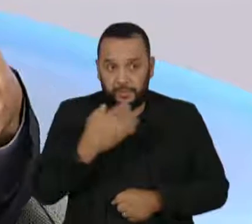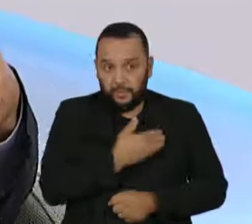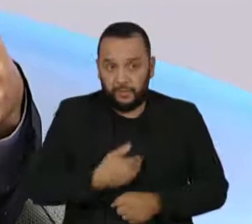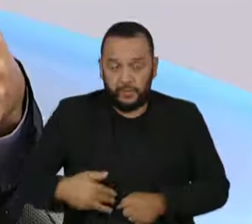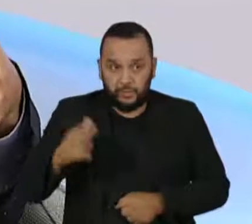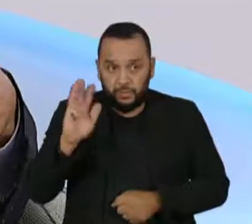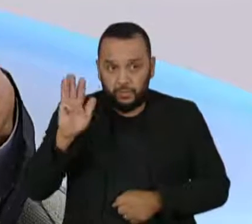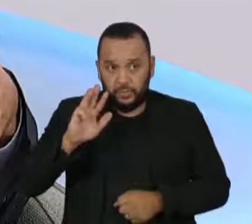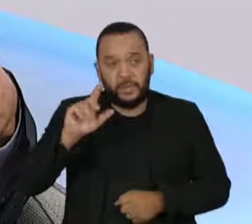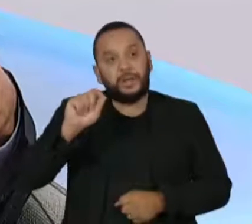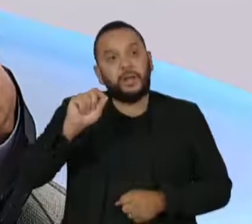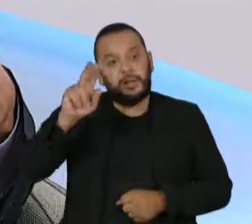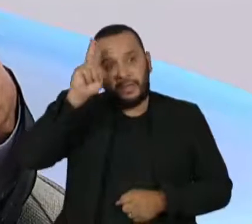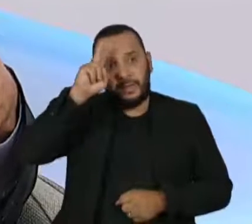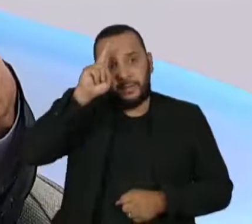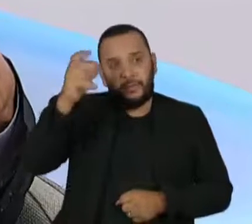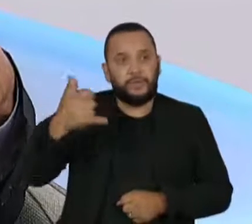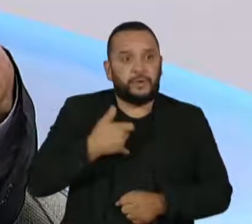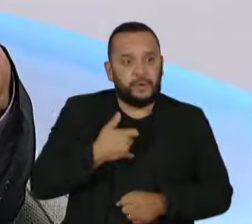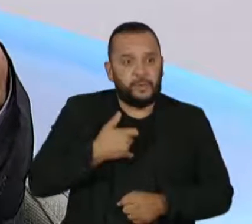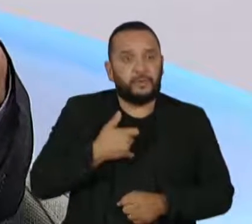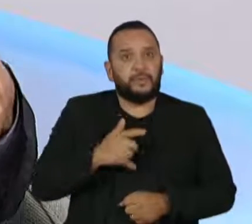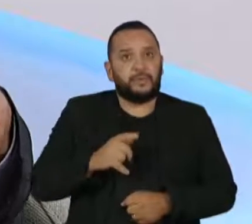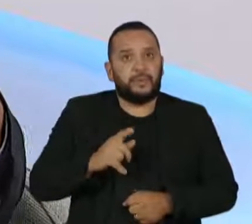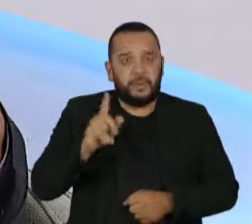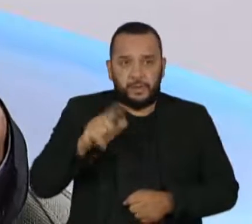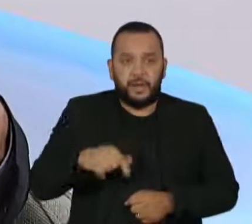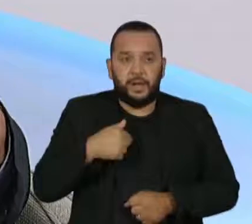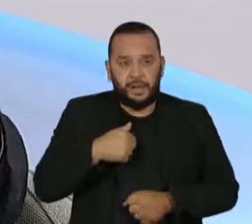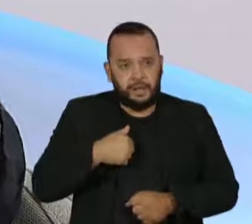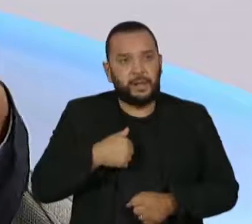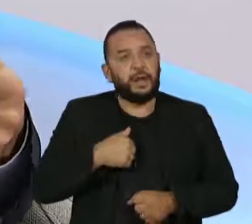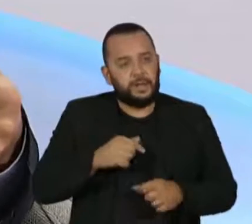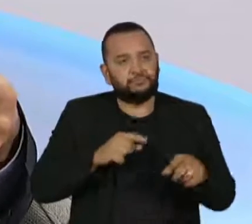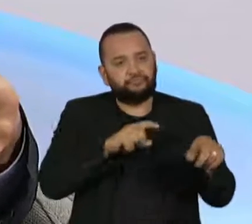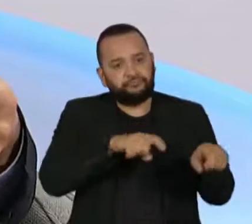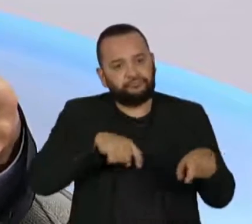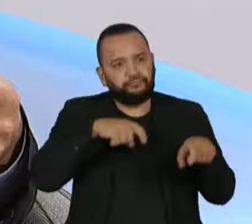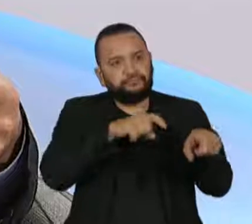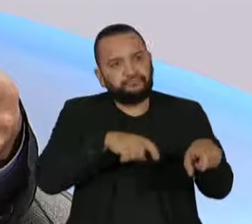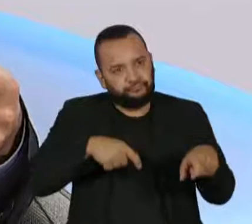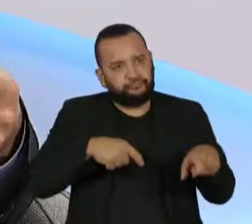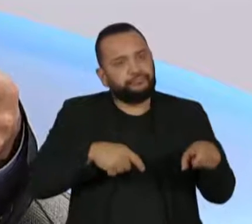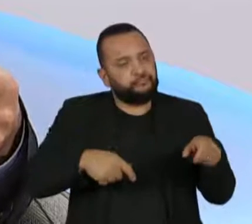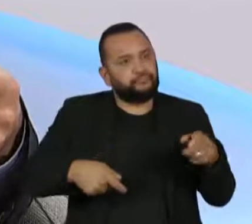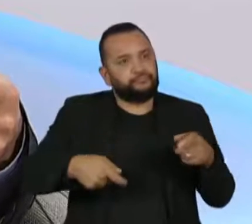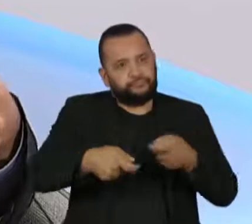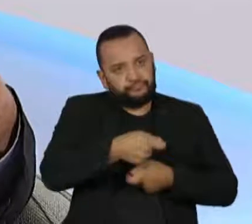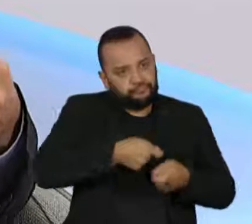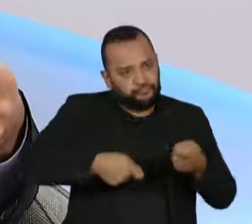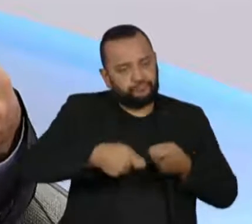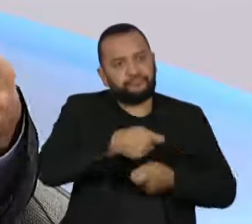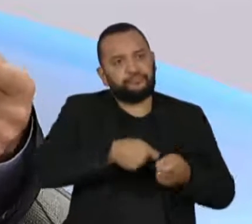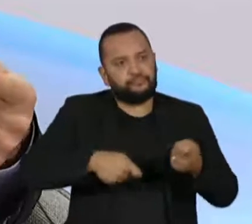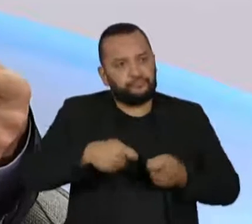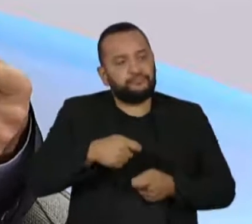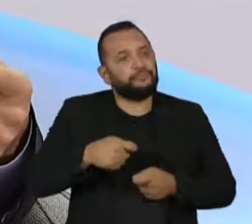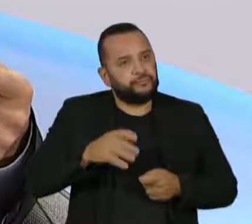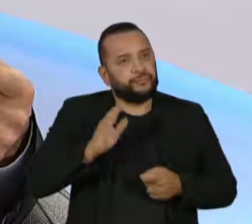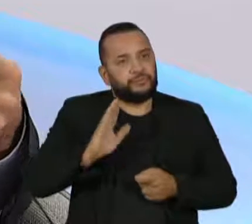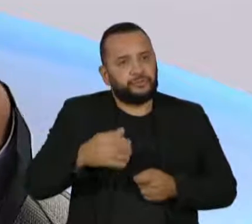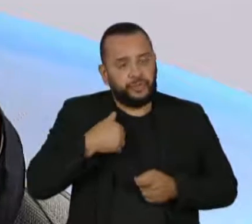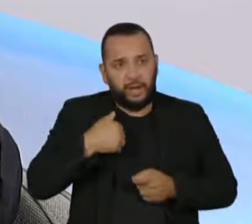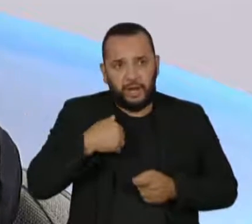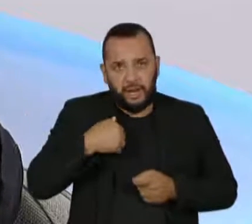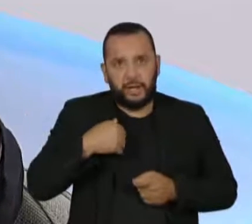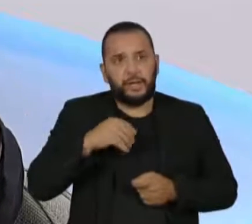quem me lembrou disso recentemente foi um grande produtor rural, um dos maiores do Brasil, um dos fundadores da Bom Futuro,